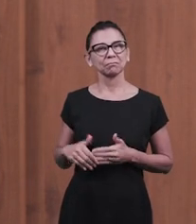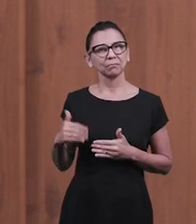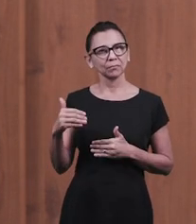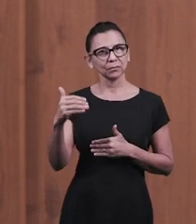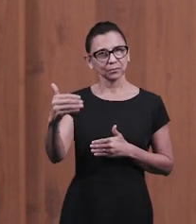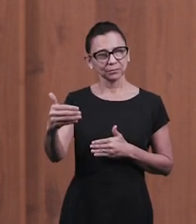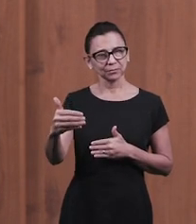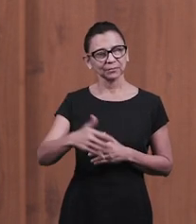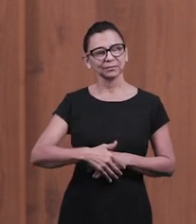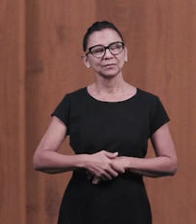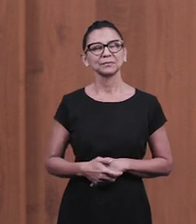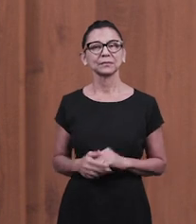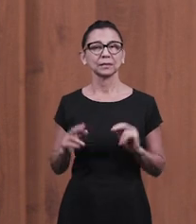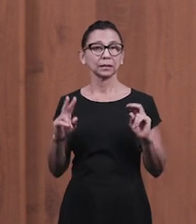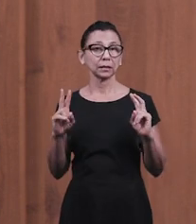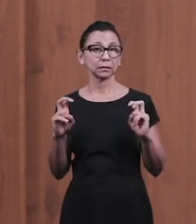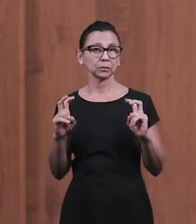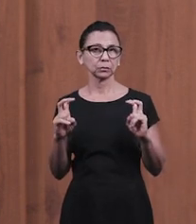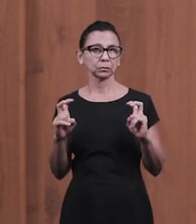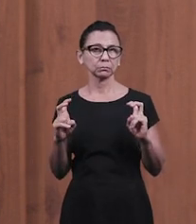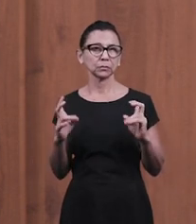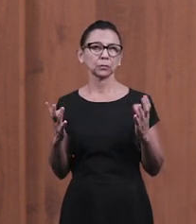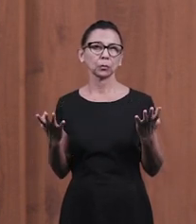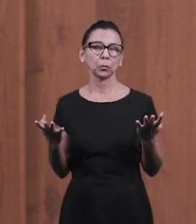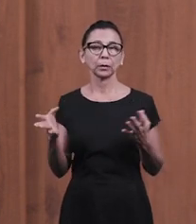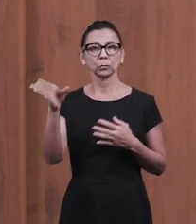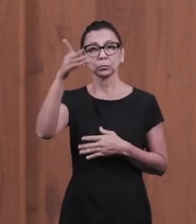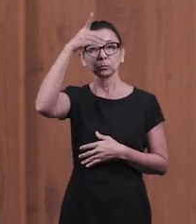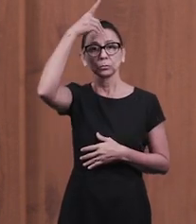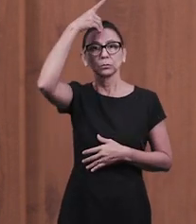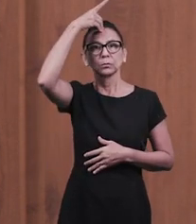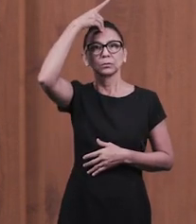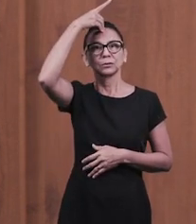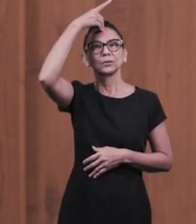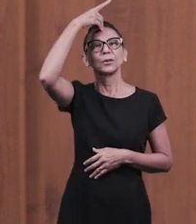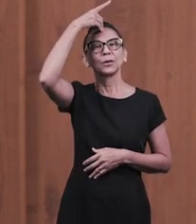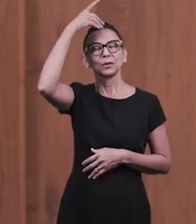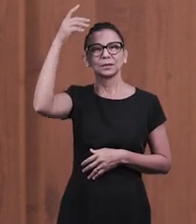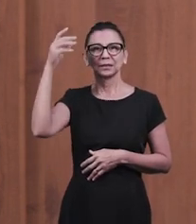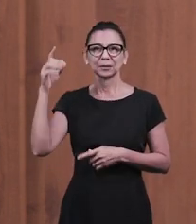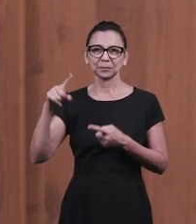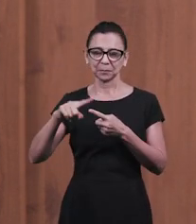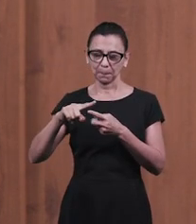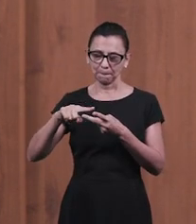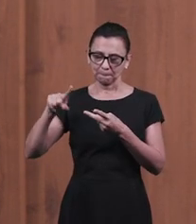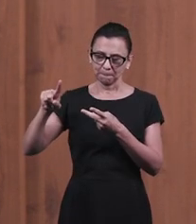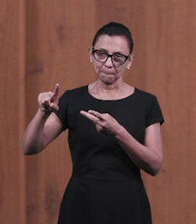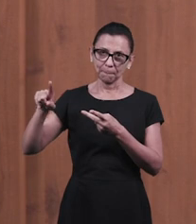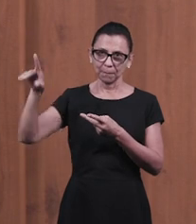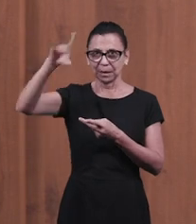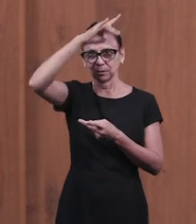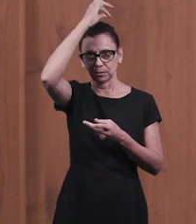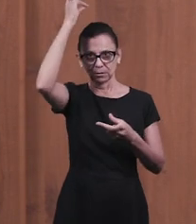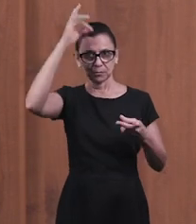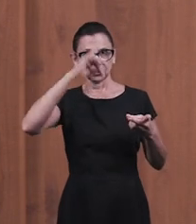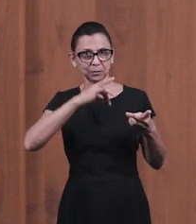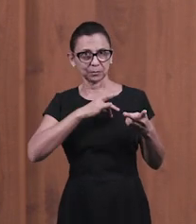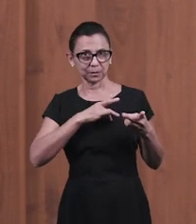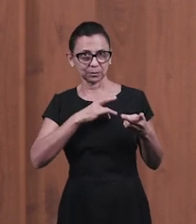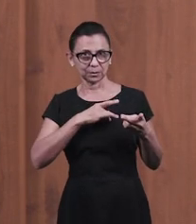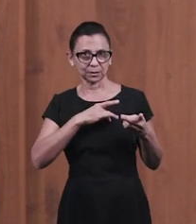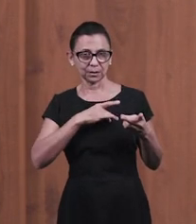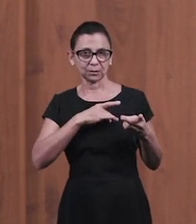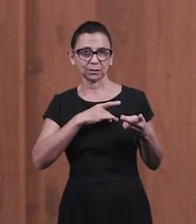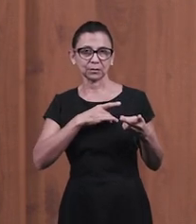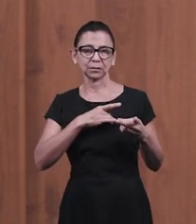dar continuidade ao nosso assunto relacionado aos dons espirituais, ao batismo com o Espírito Santo, e vamos